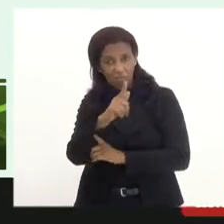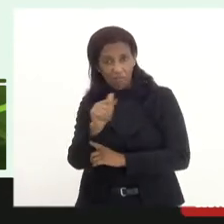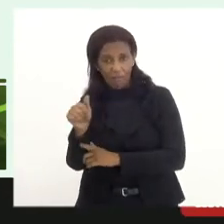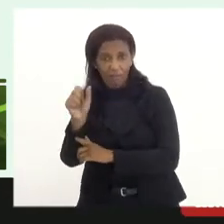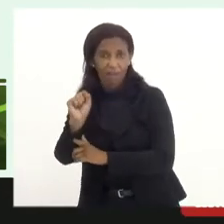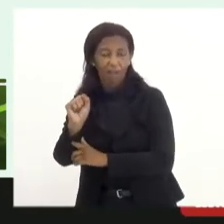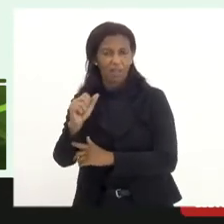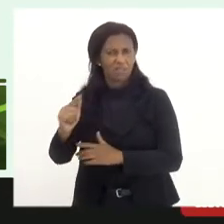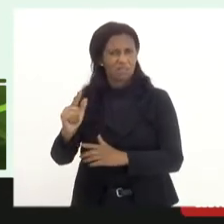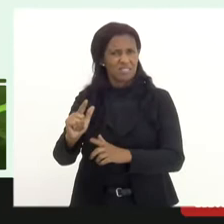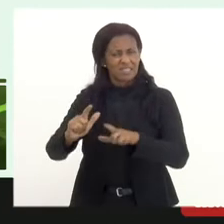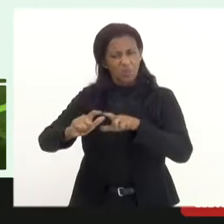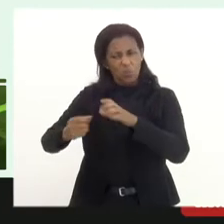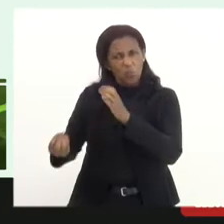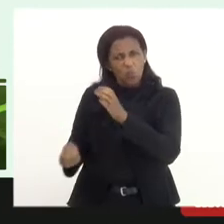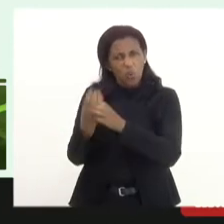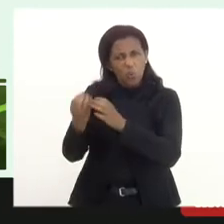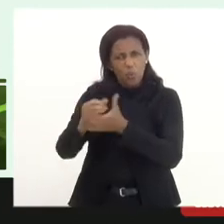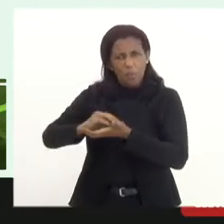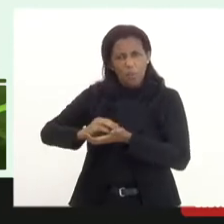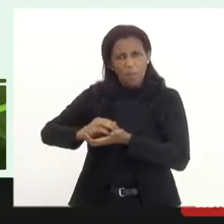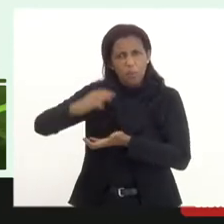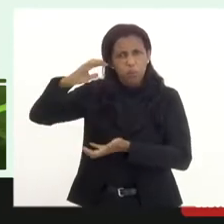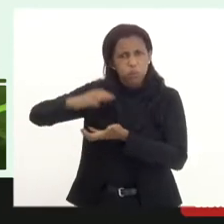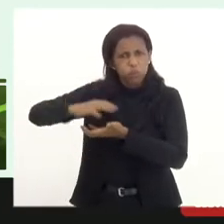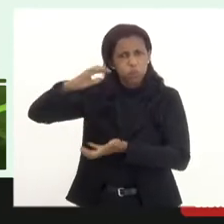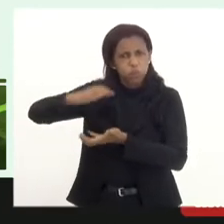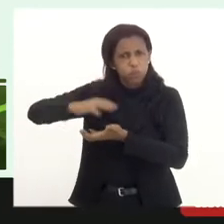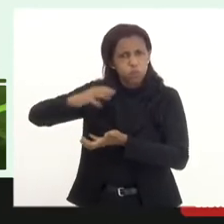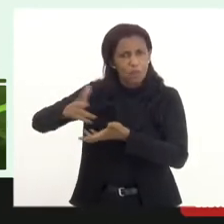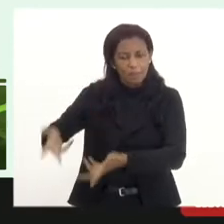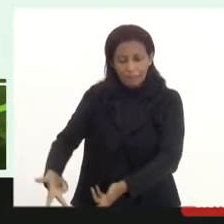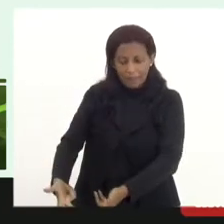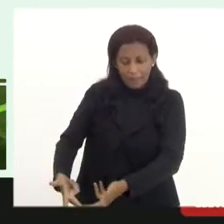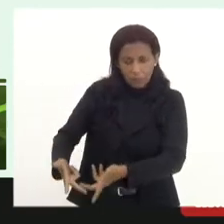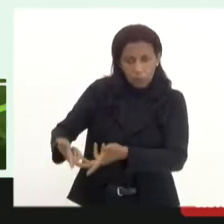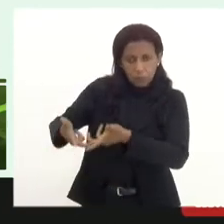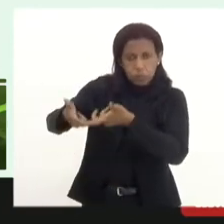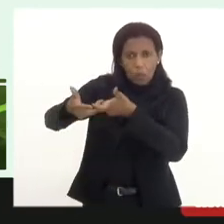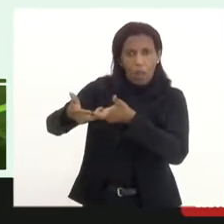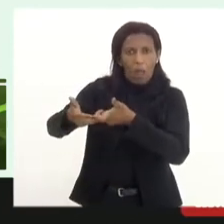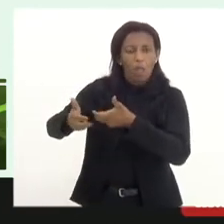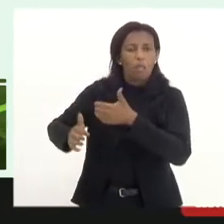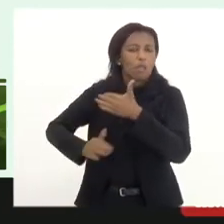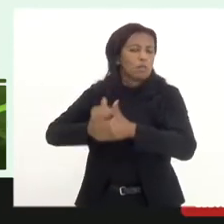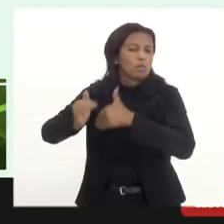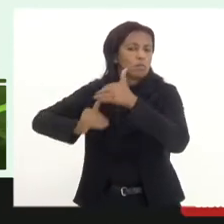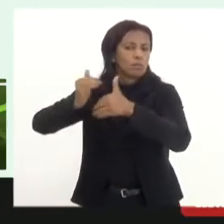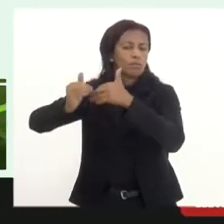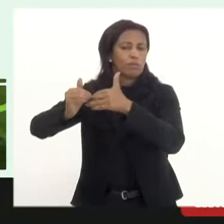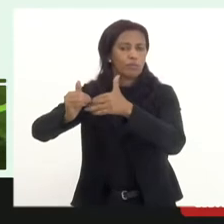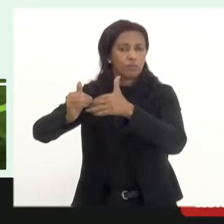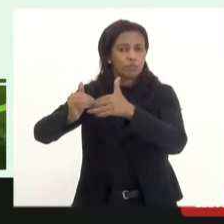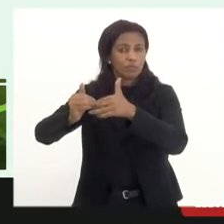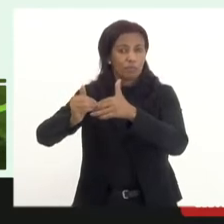ele tem um volume significante de gás para ser extraído e desenvolvido e disponibilizado para o